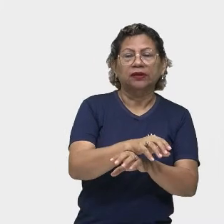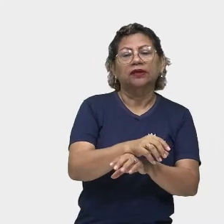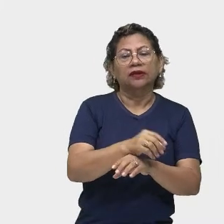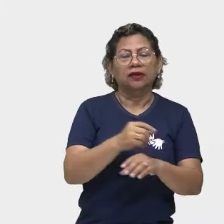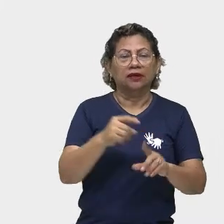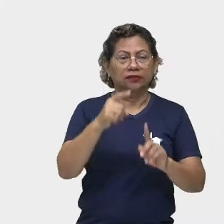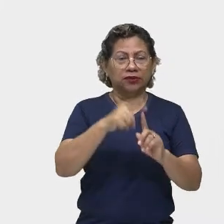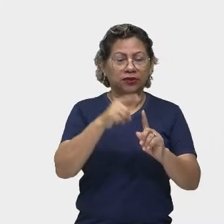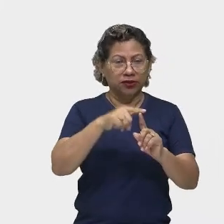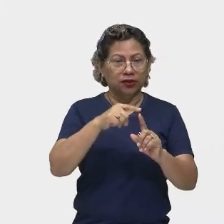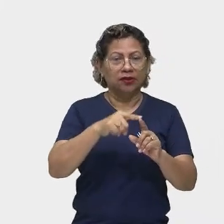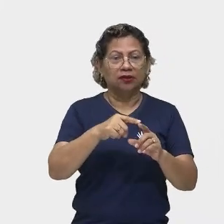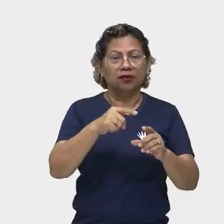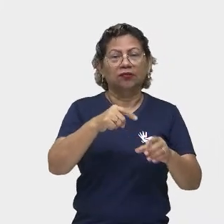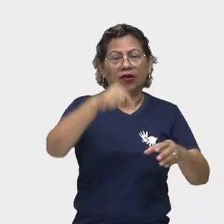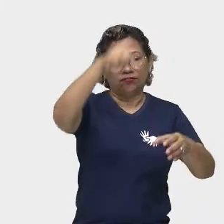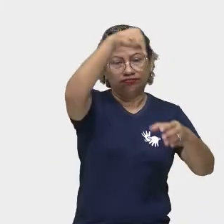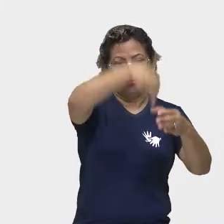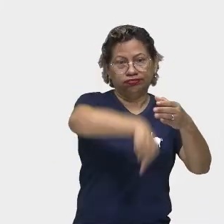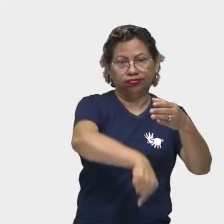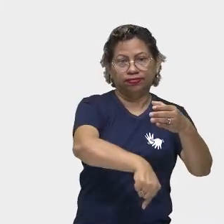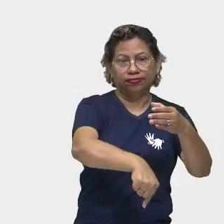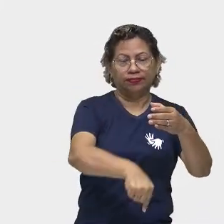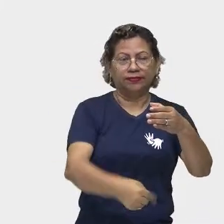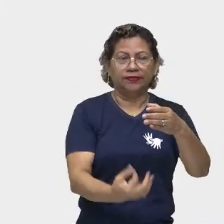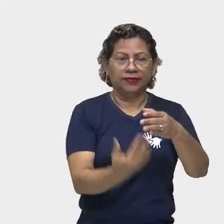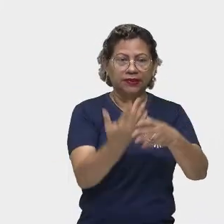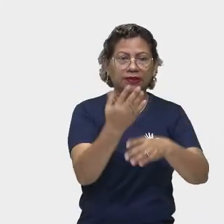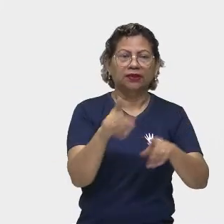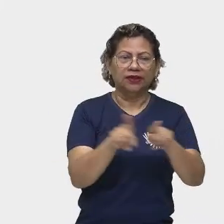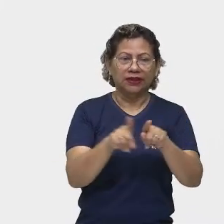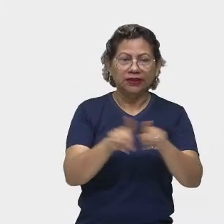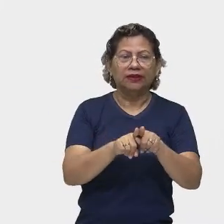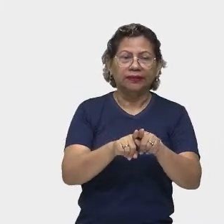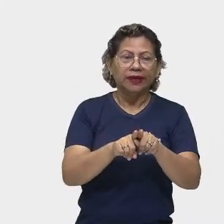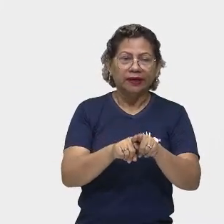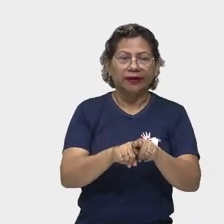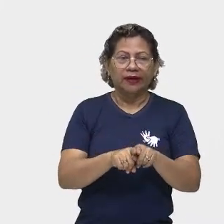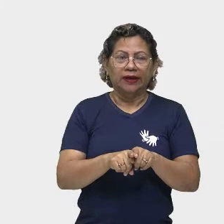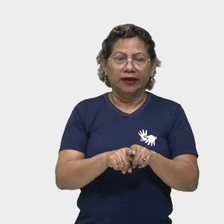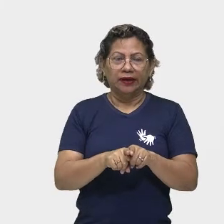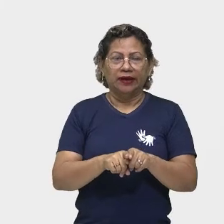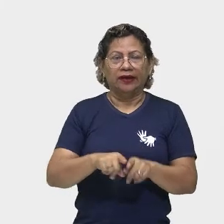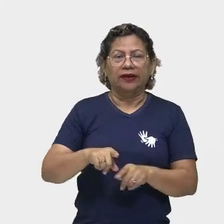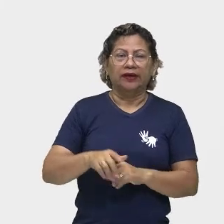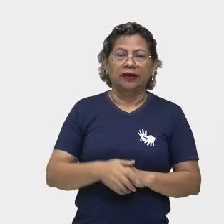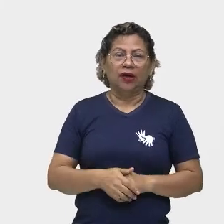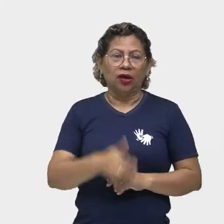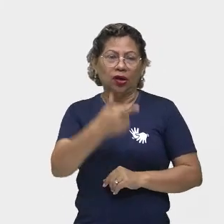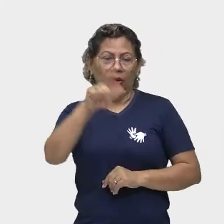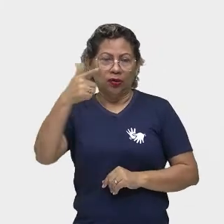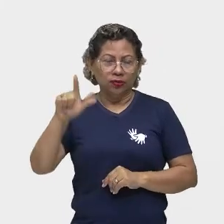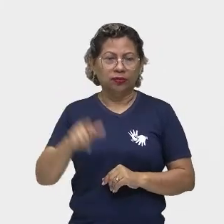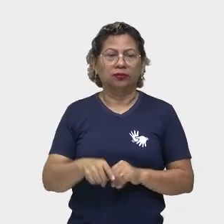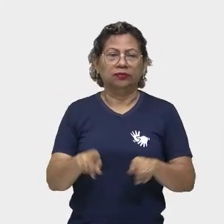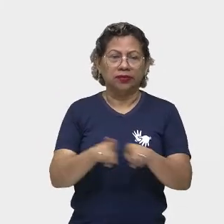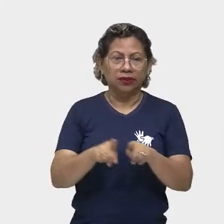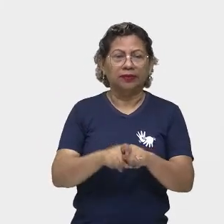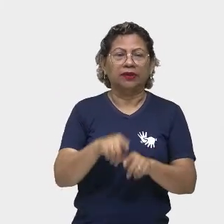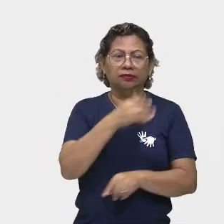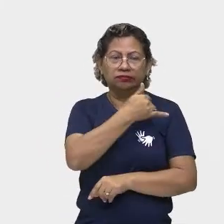petróleo, o carvão mineral, o xisto e o gás natural. Além dos combustíveis fósseis, temos também a